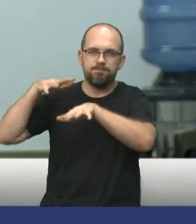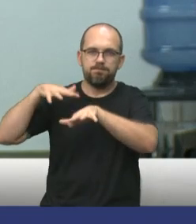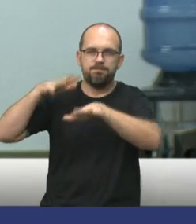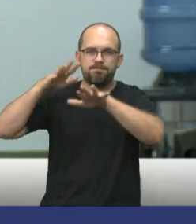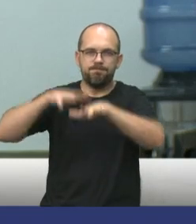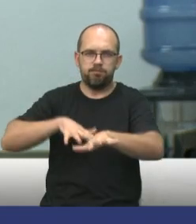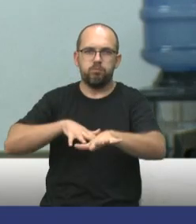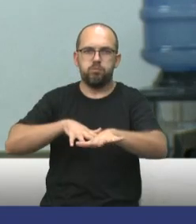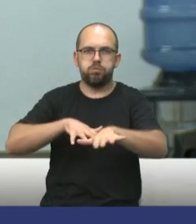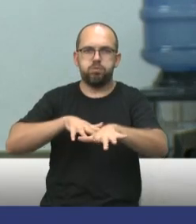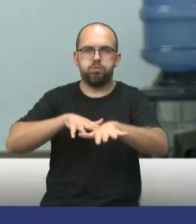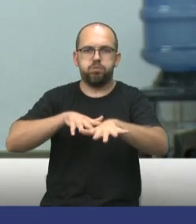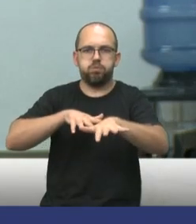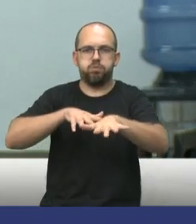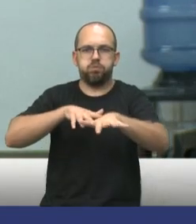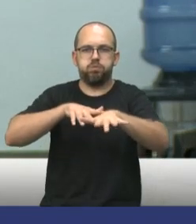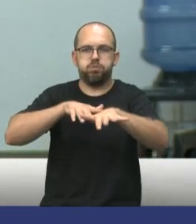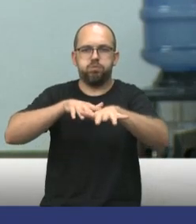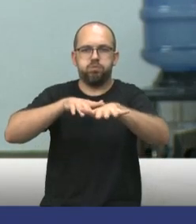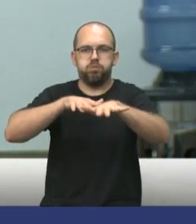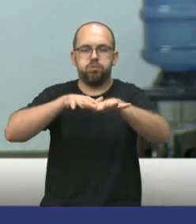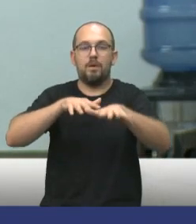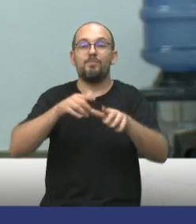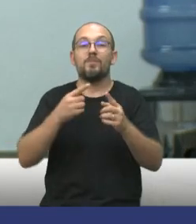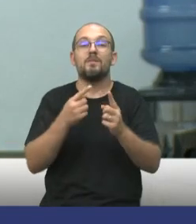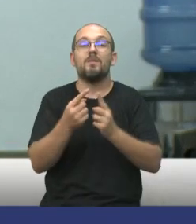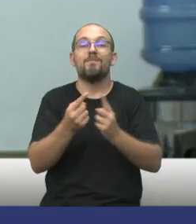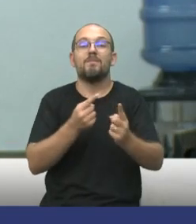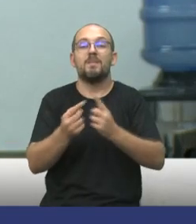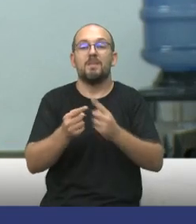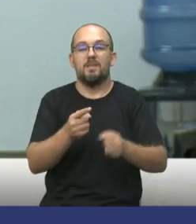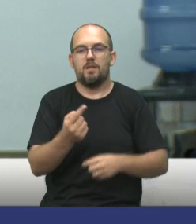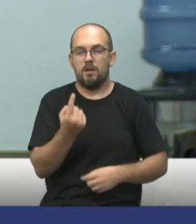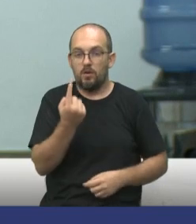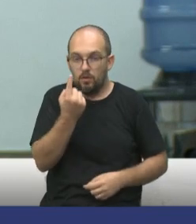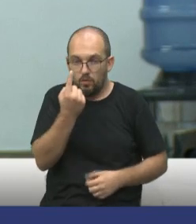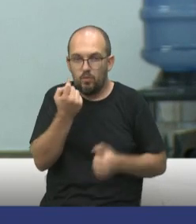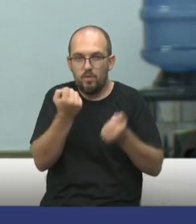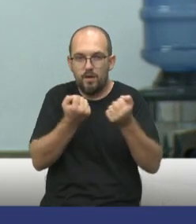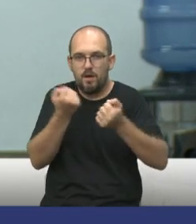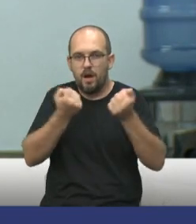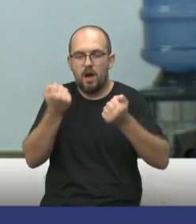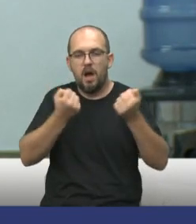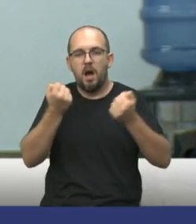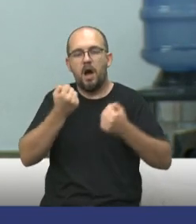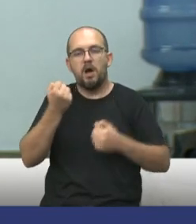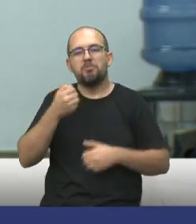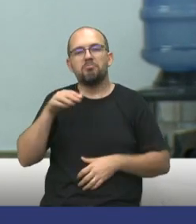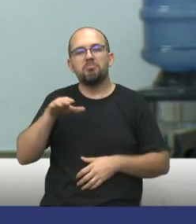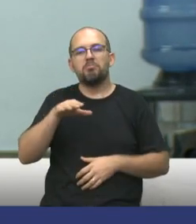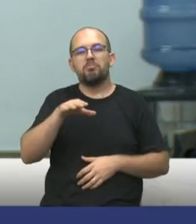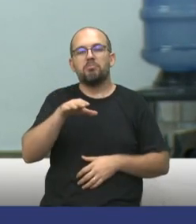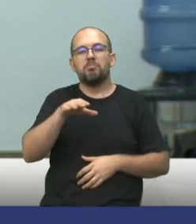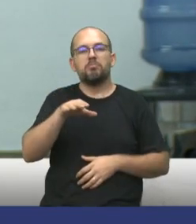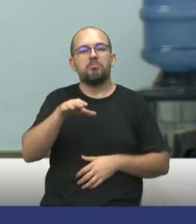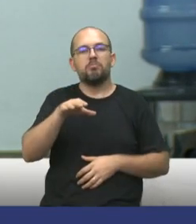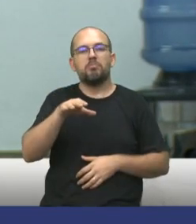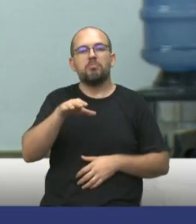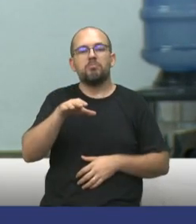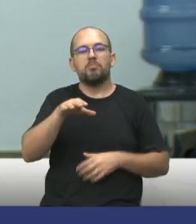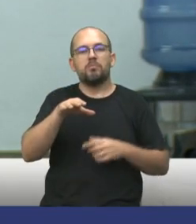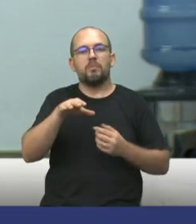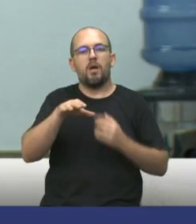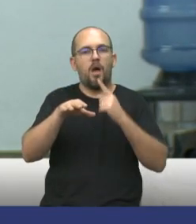fica empoçada ali. Os vídeos estão mostrando ali. Um carro foi arrastado até quase a avenida descendo a Dudu